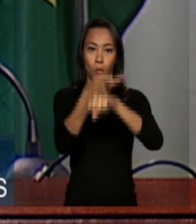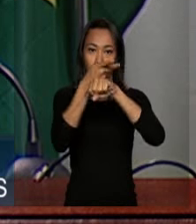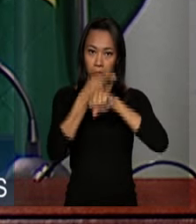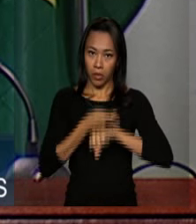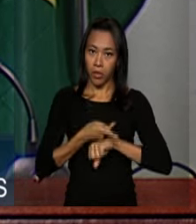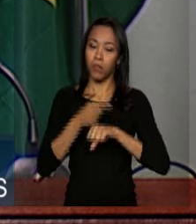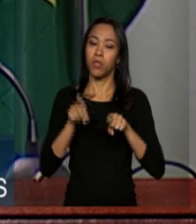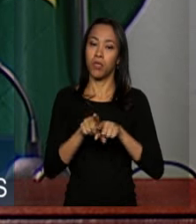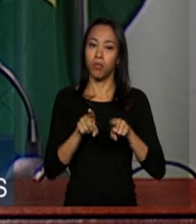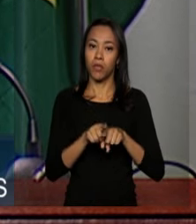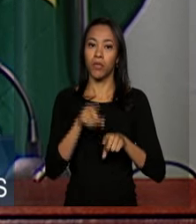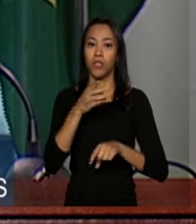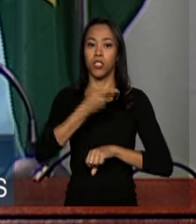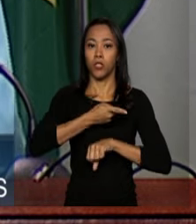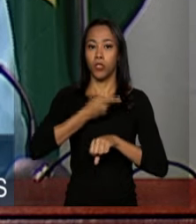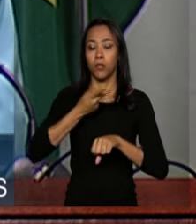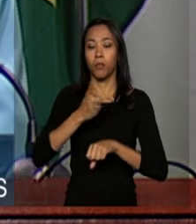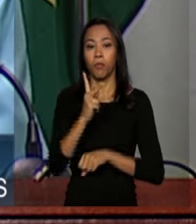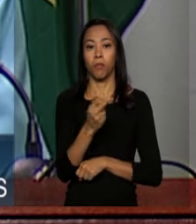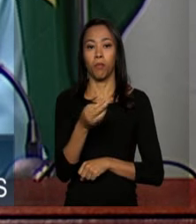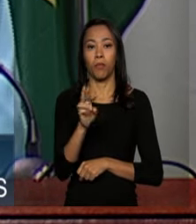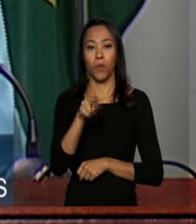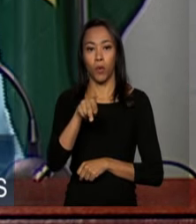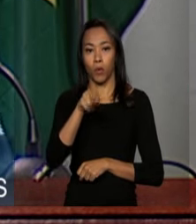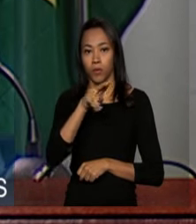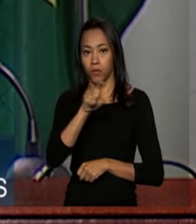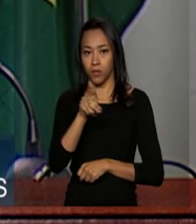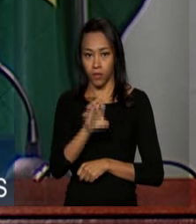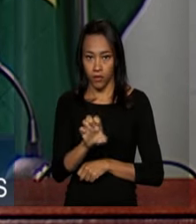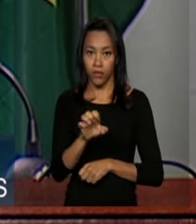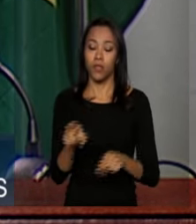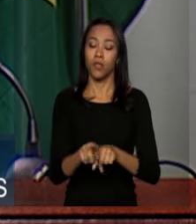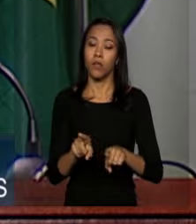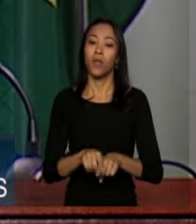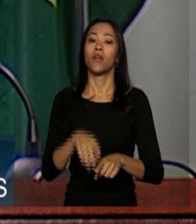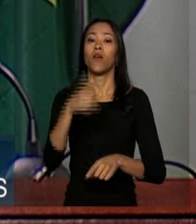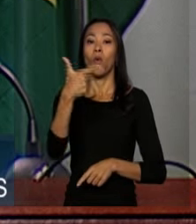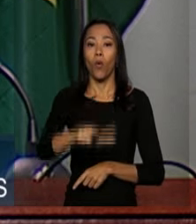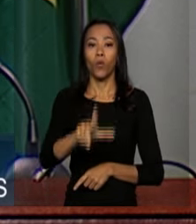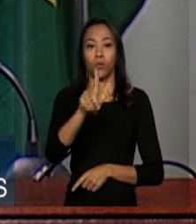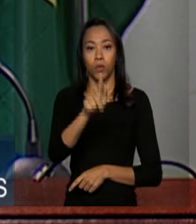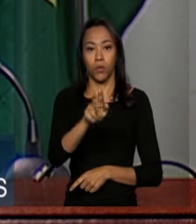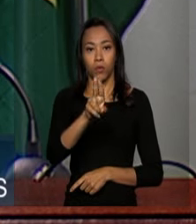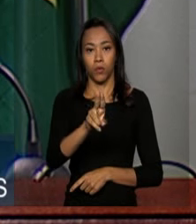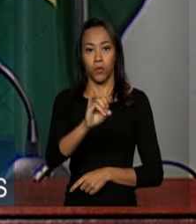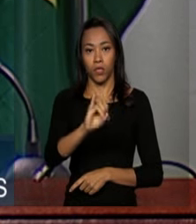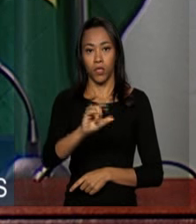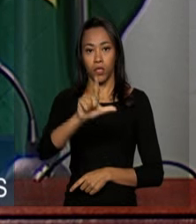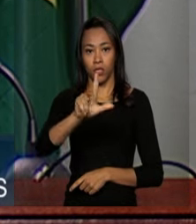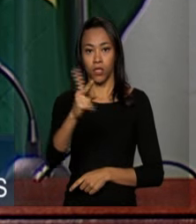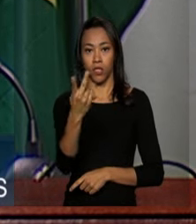Bronze Lafayette Carvalho e Silva. Cumprimentar o Guilherme Rafael Raikoski,